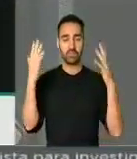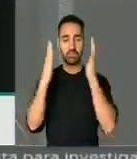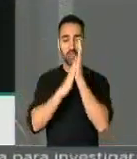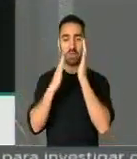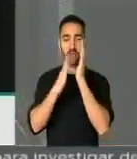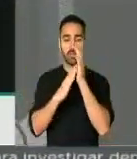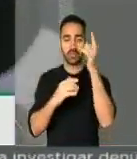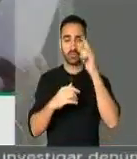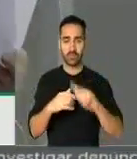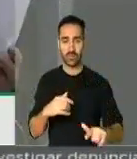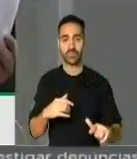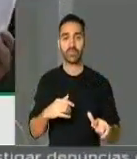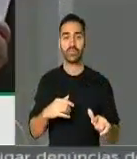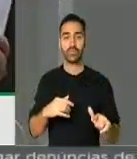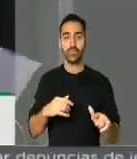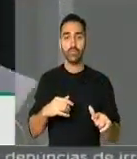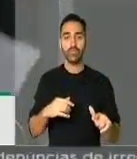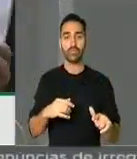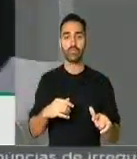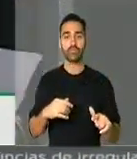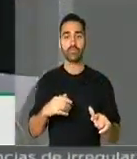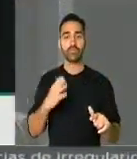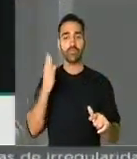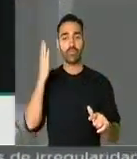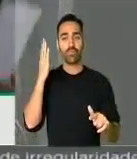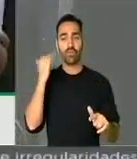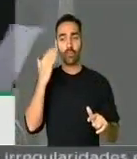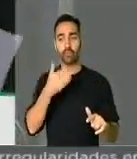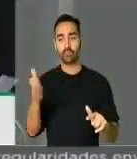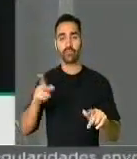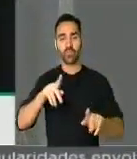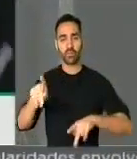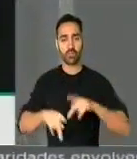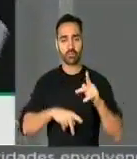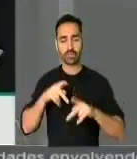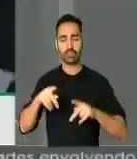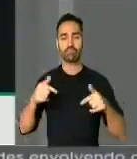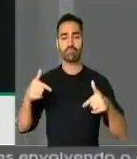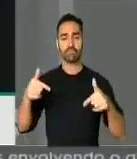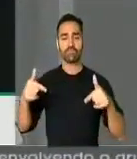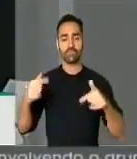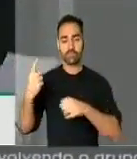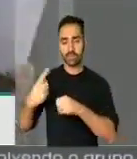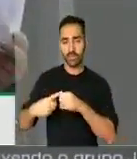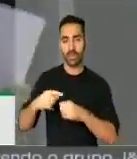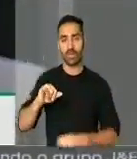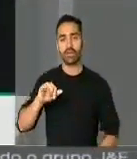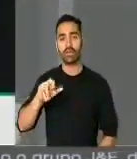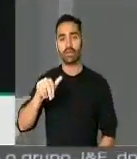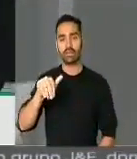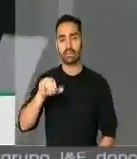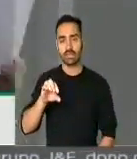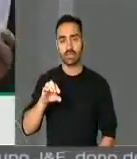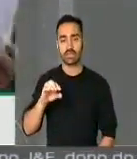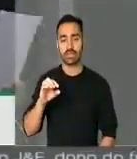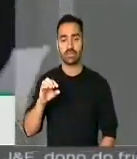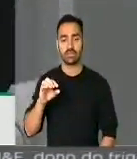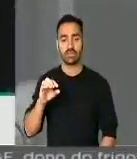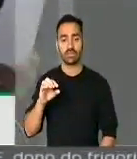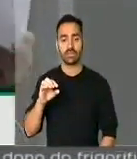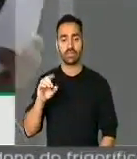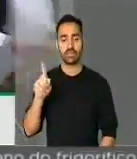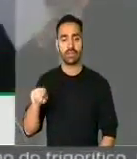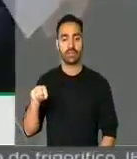uma vez a esse famoso povo da cidade que é uma